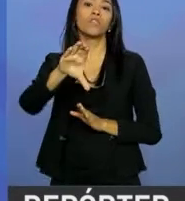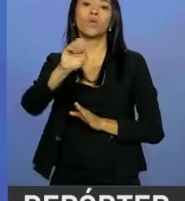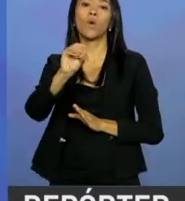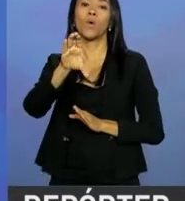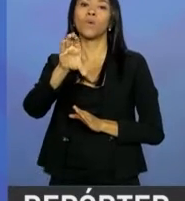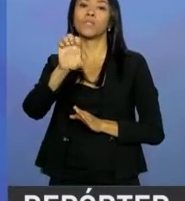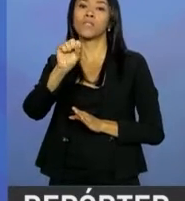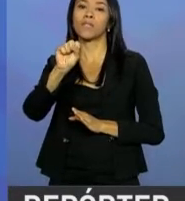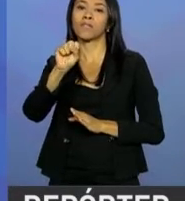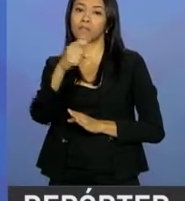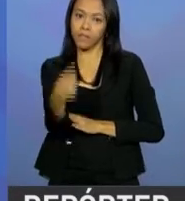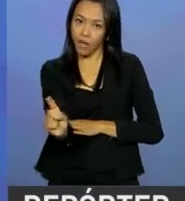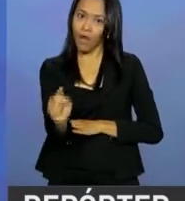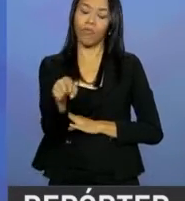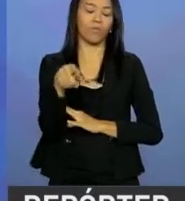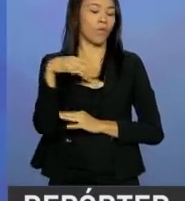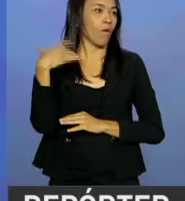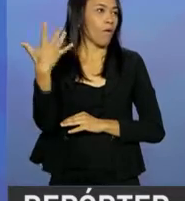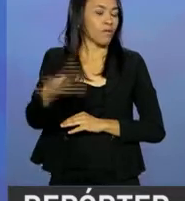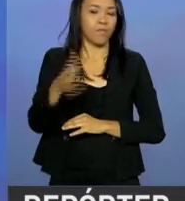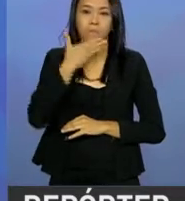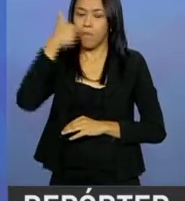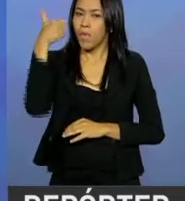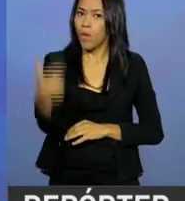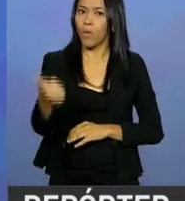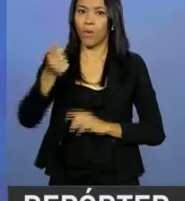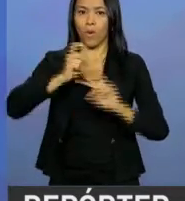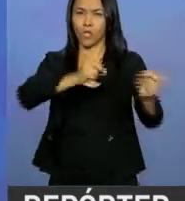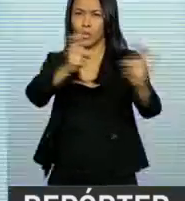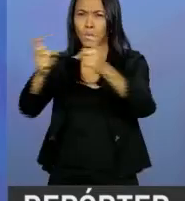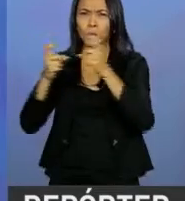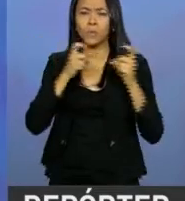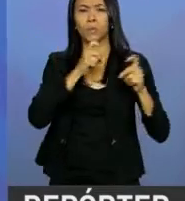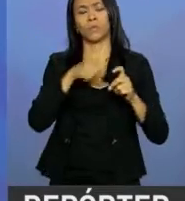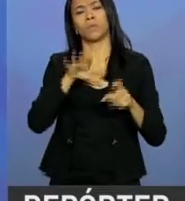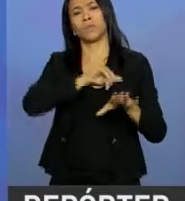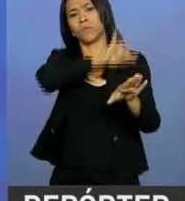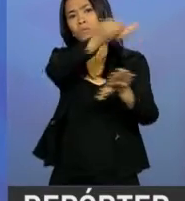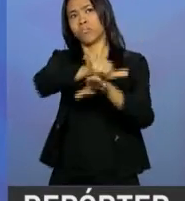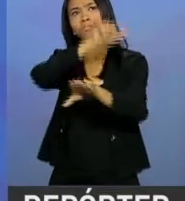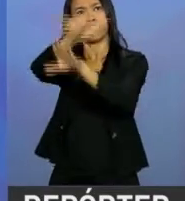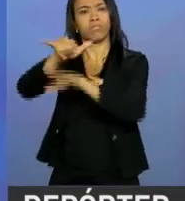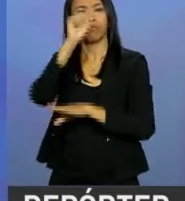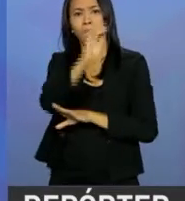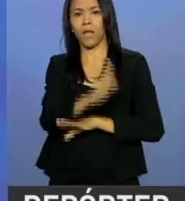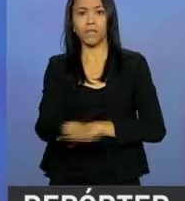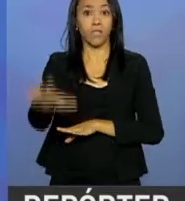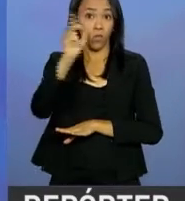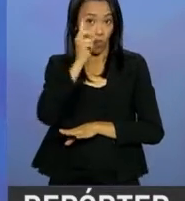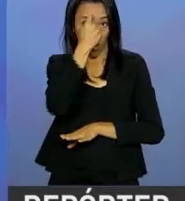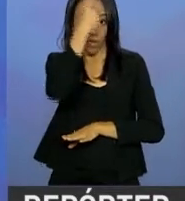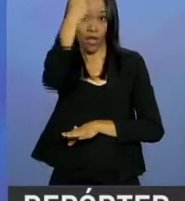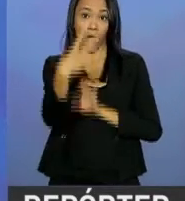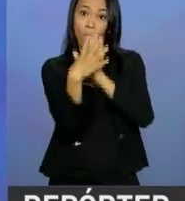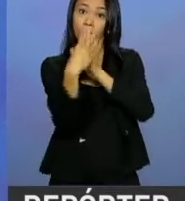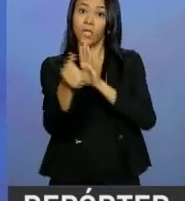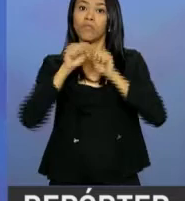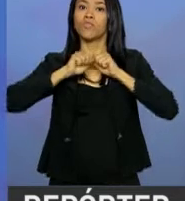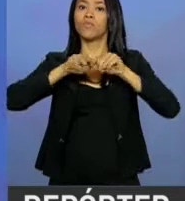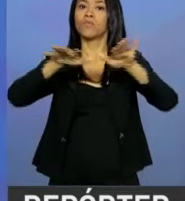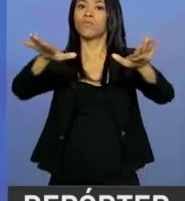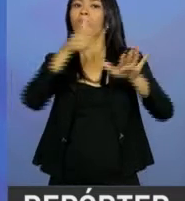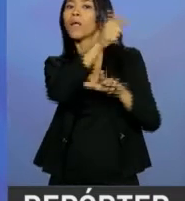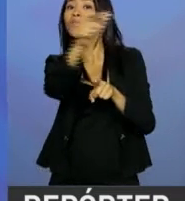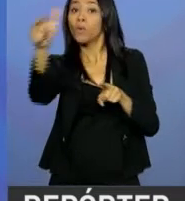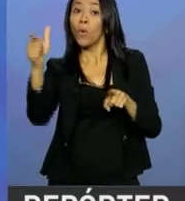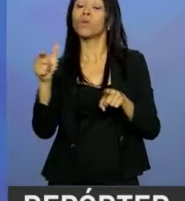muito grande revolucionou a capacidade da infraestrutura aeroportuária do brasil então a idéia é expandir o modelo para outros aeroportos com ajustes